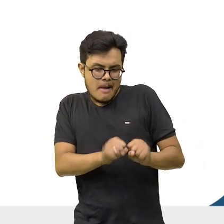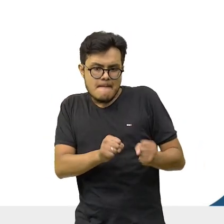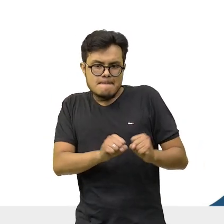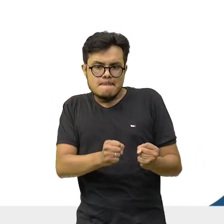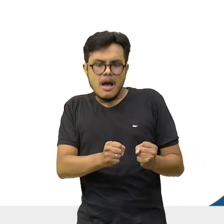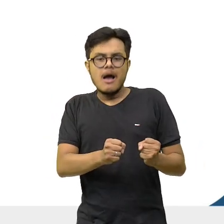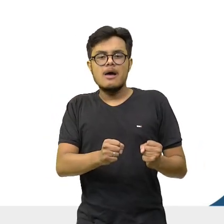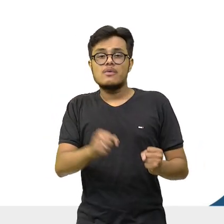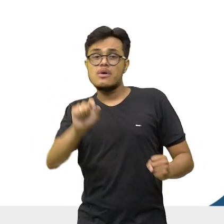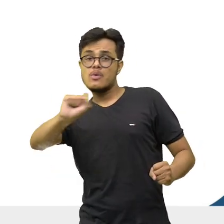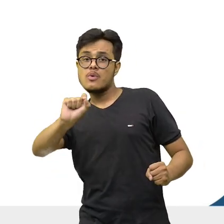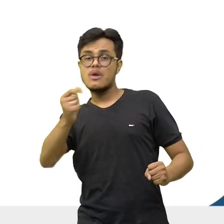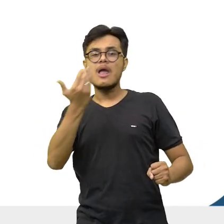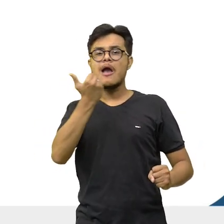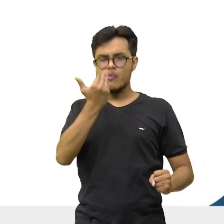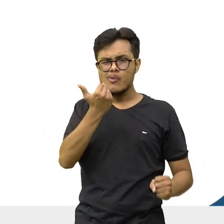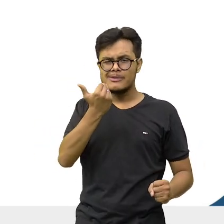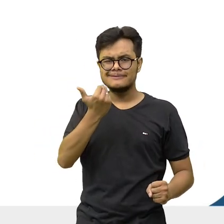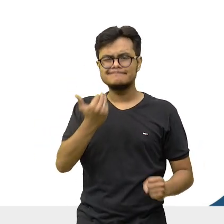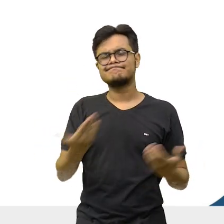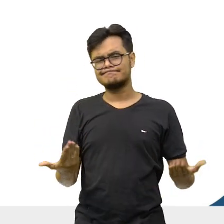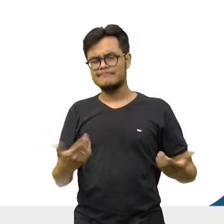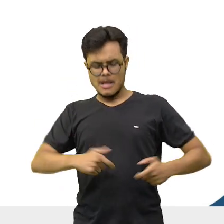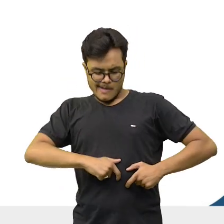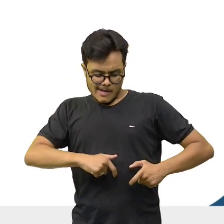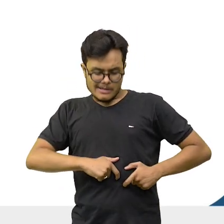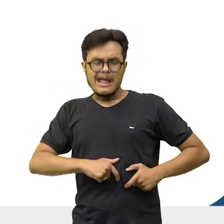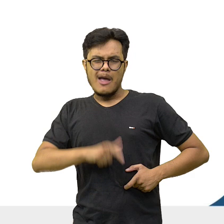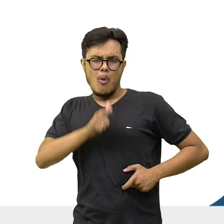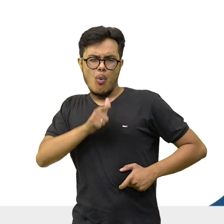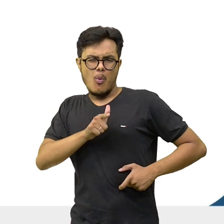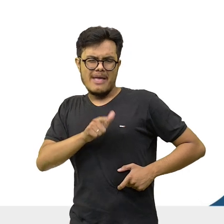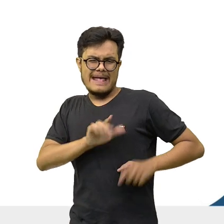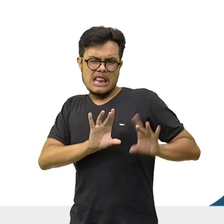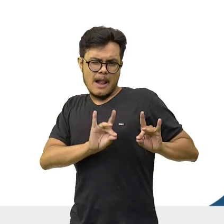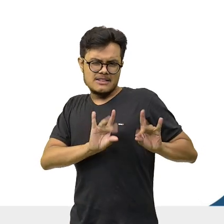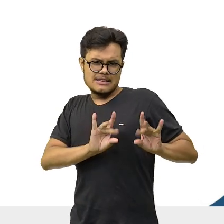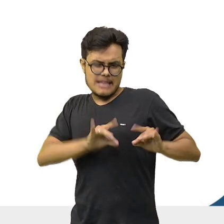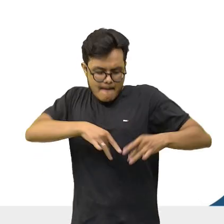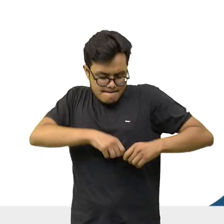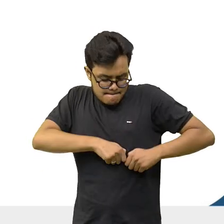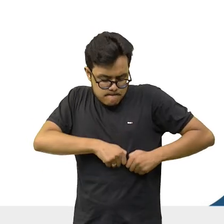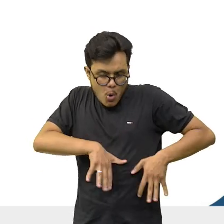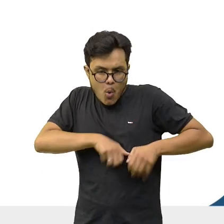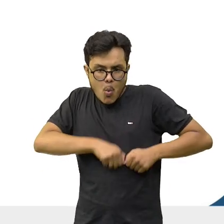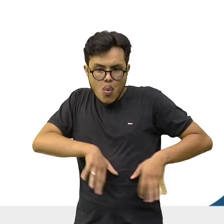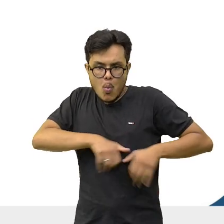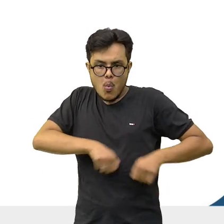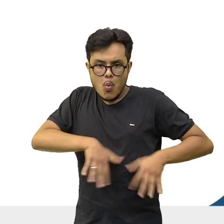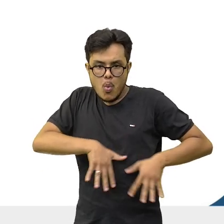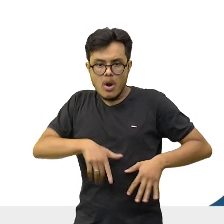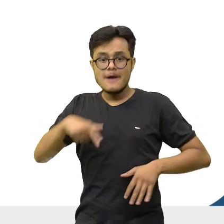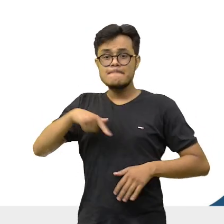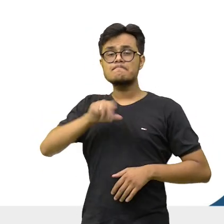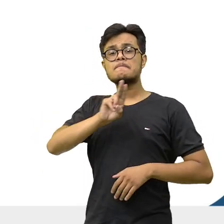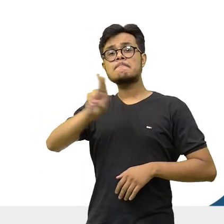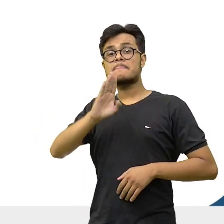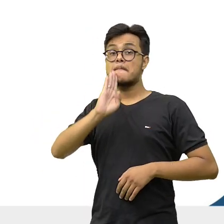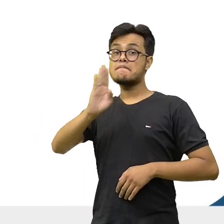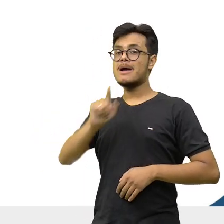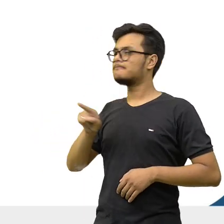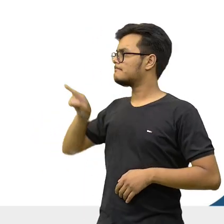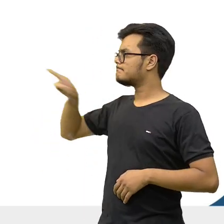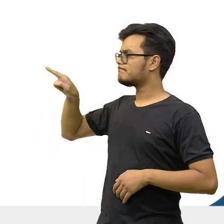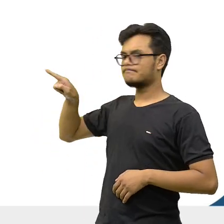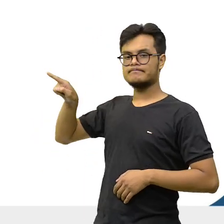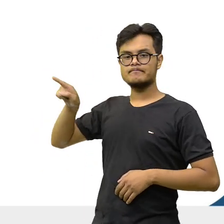aqui, o chamado suco pancreático. O suco pancreático, ele é produzido, pela porção